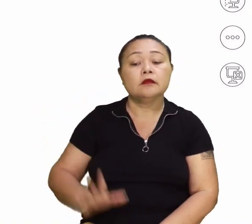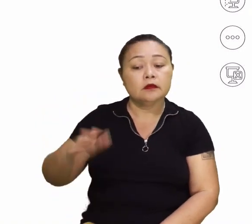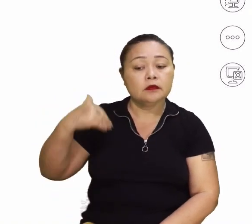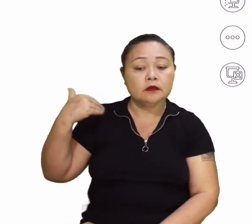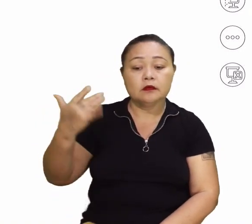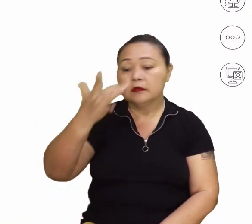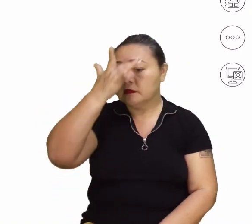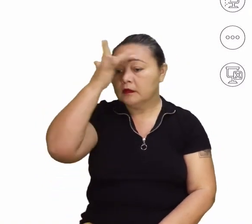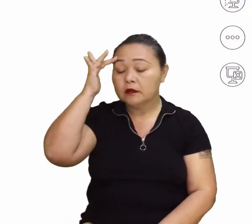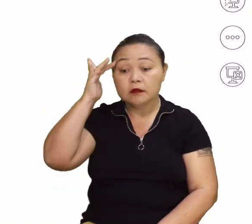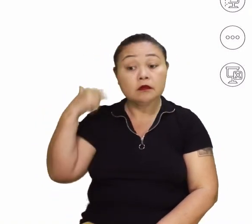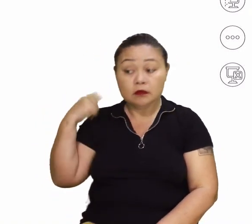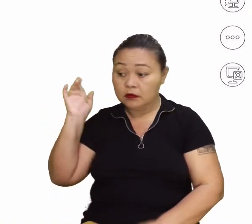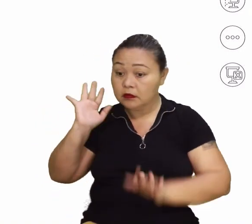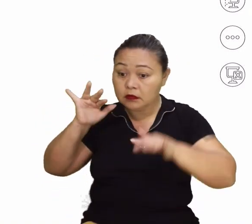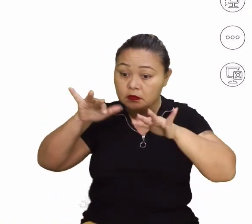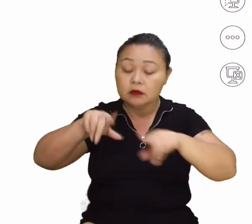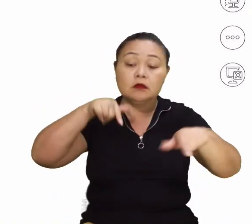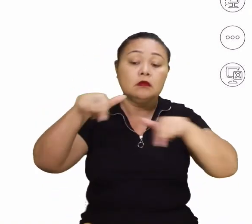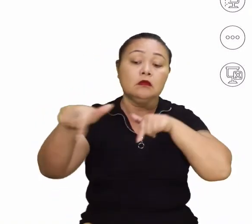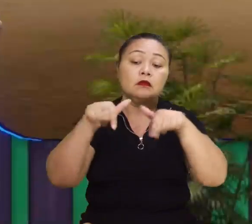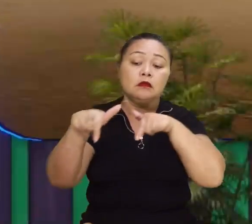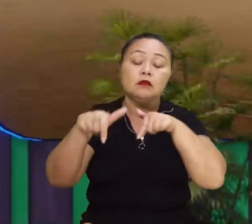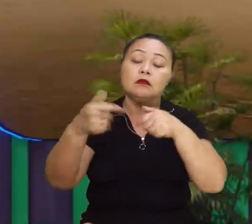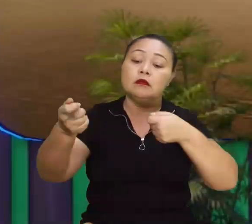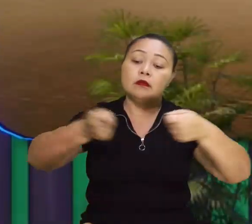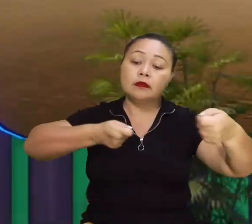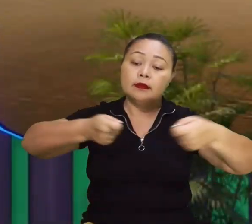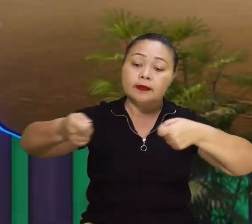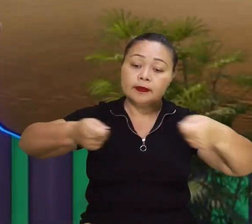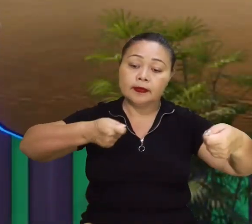vieram pessoas para trabalhar no garimpo.